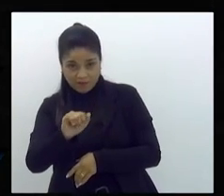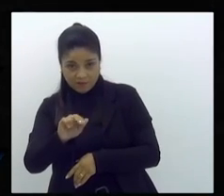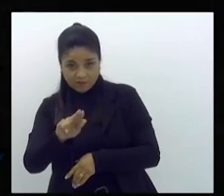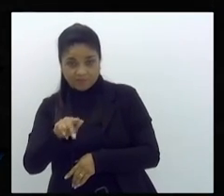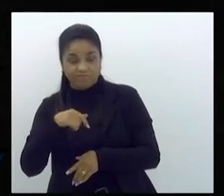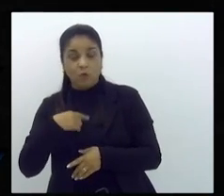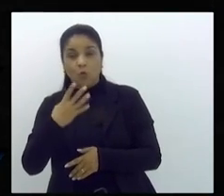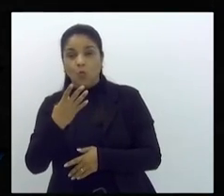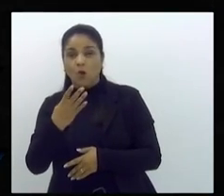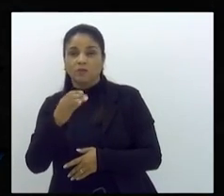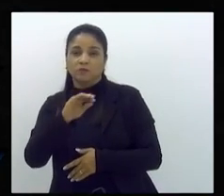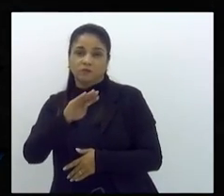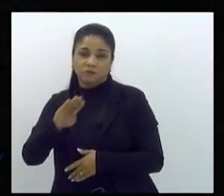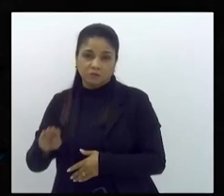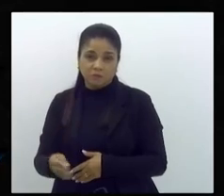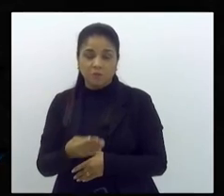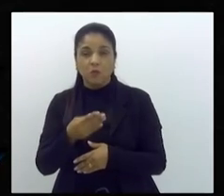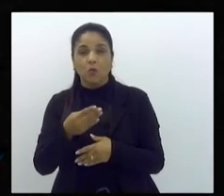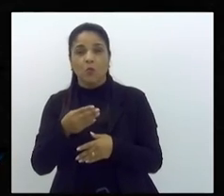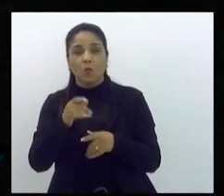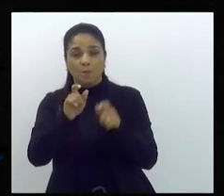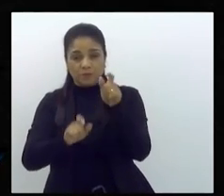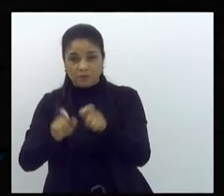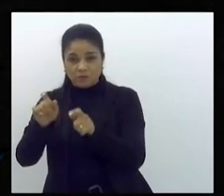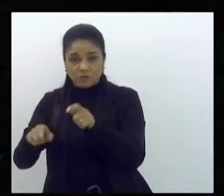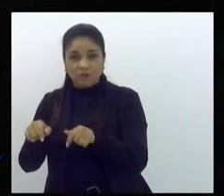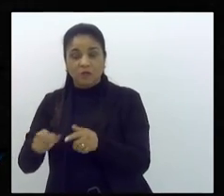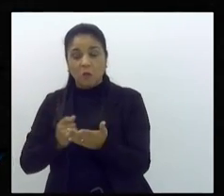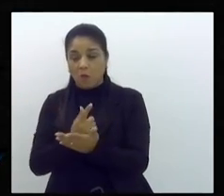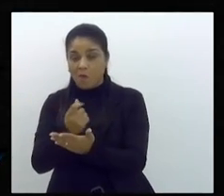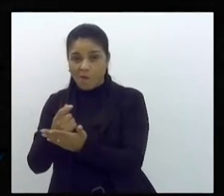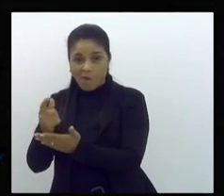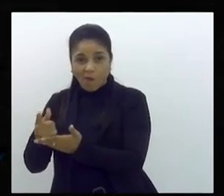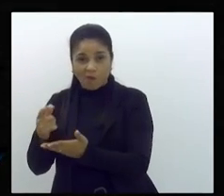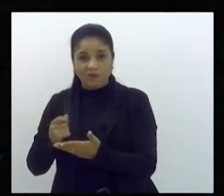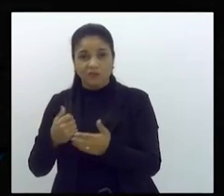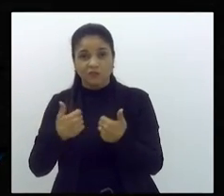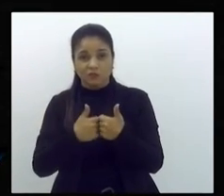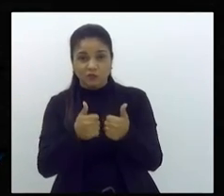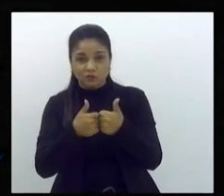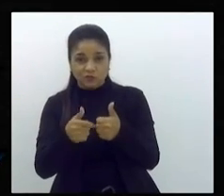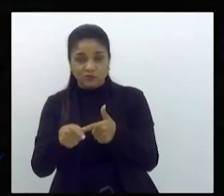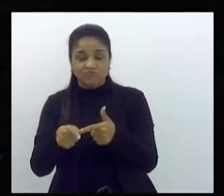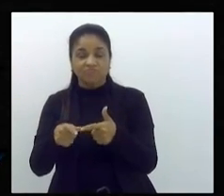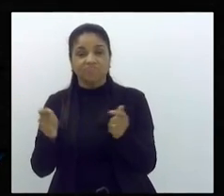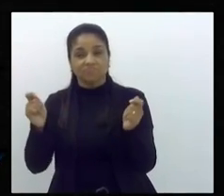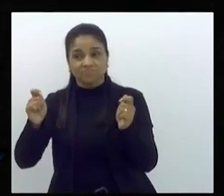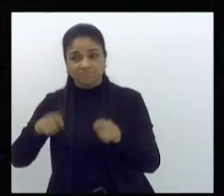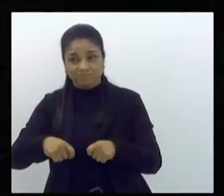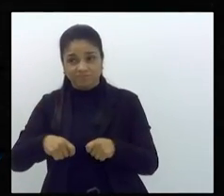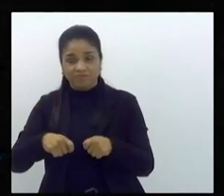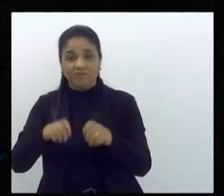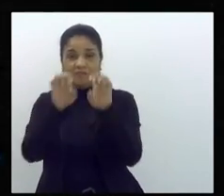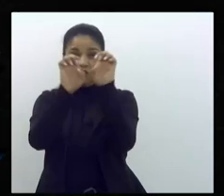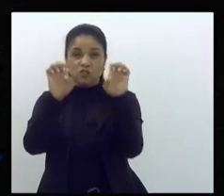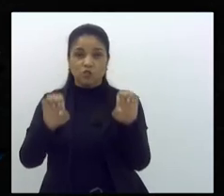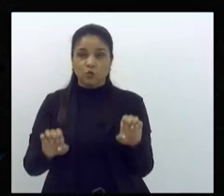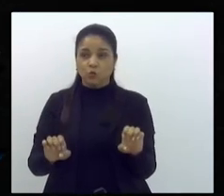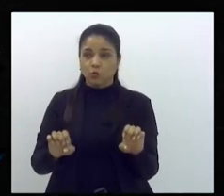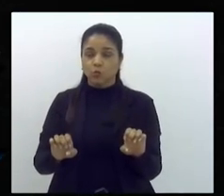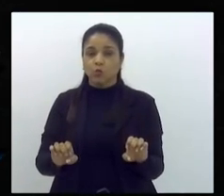a compra da dessa nova frota e os investimentos vão me permitir que toda infraestrutura do sistema